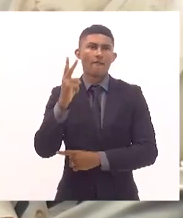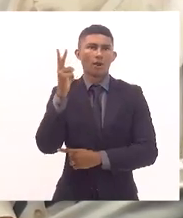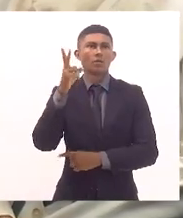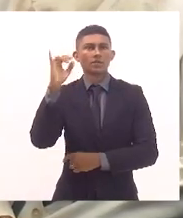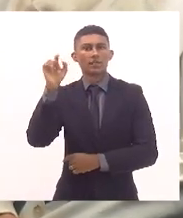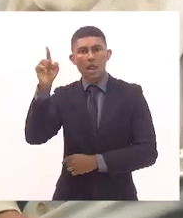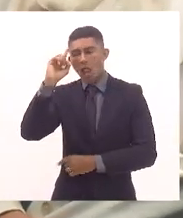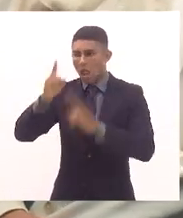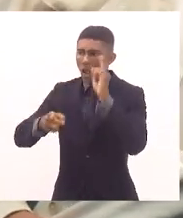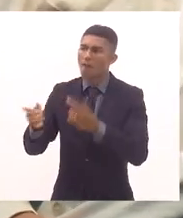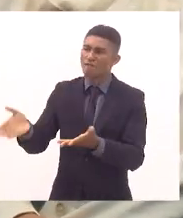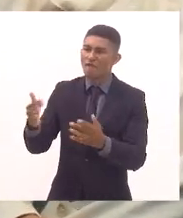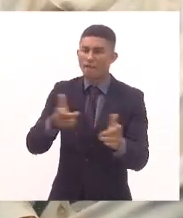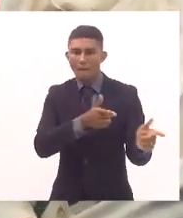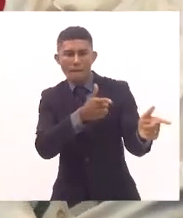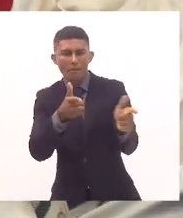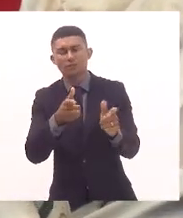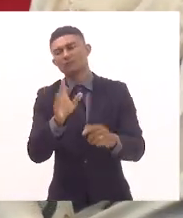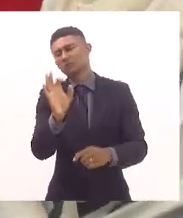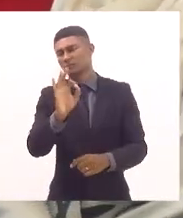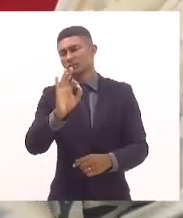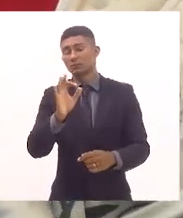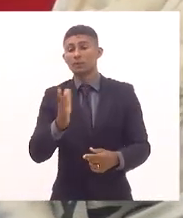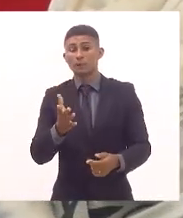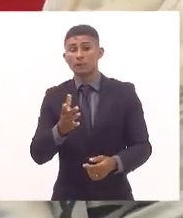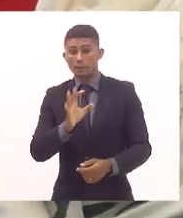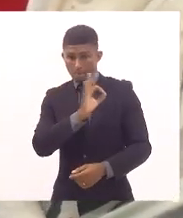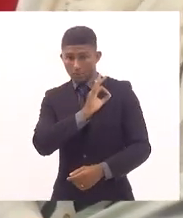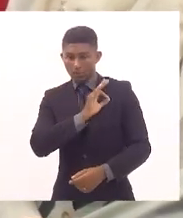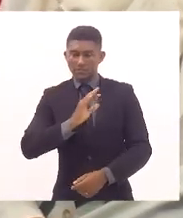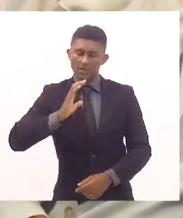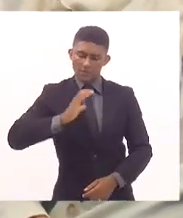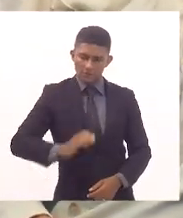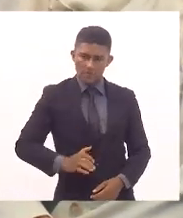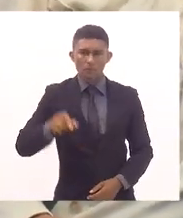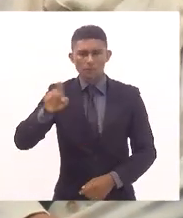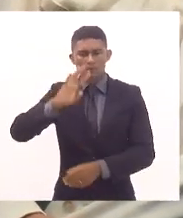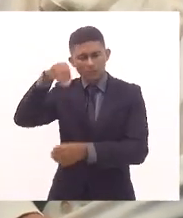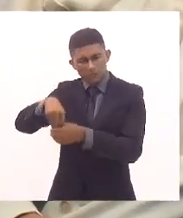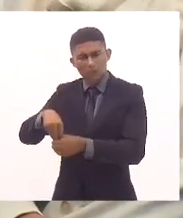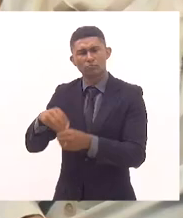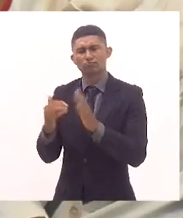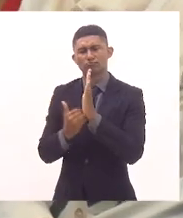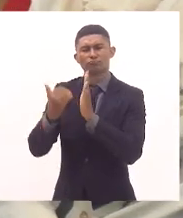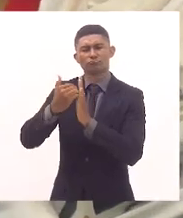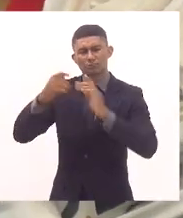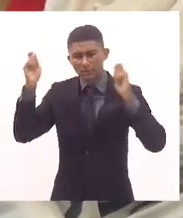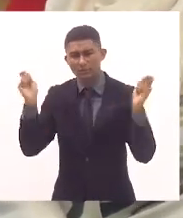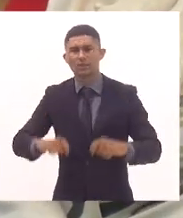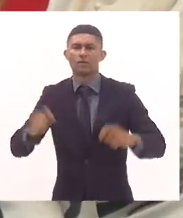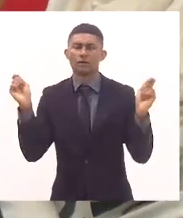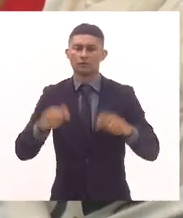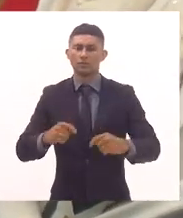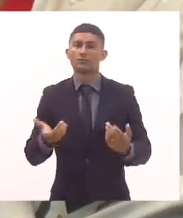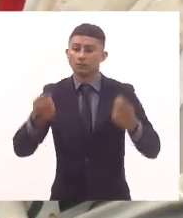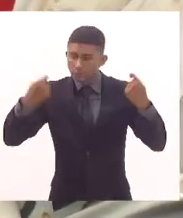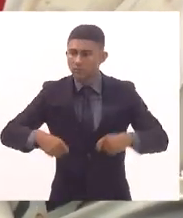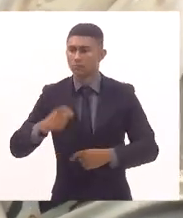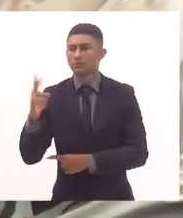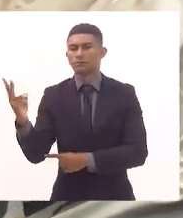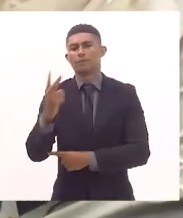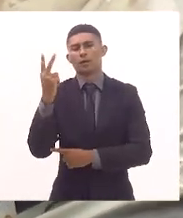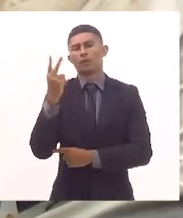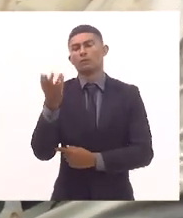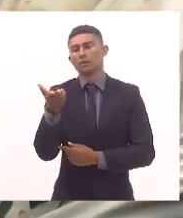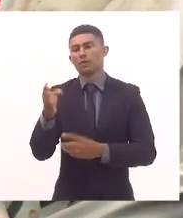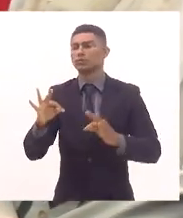for estimulado e para o confronto. A Polícia Civil faz muito mais que isso, pode fazer muito mais que isso e tem que ser valorizada por